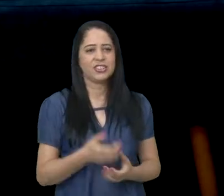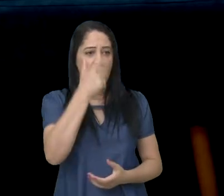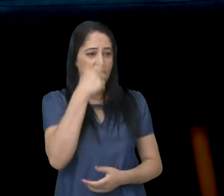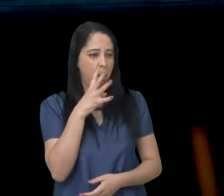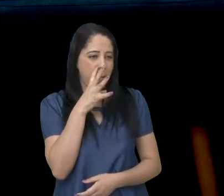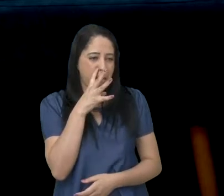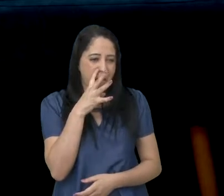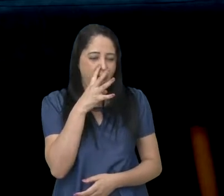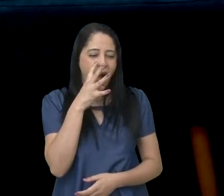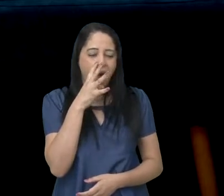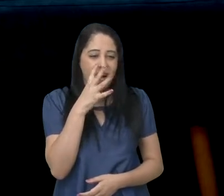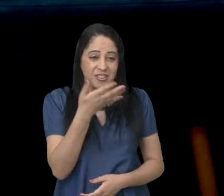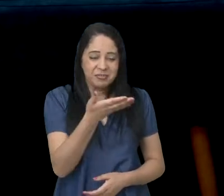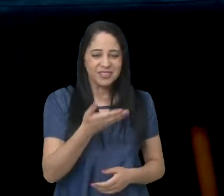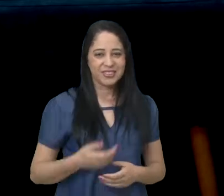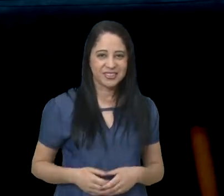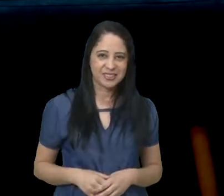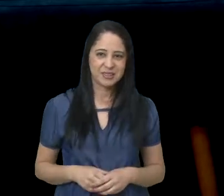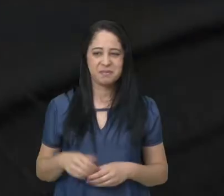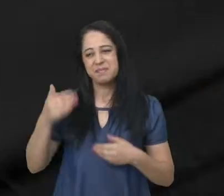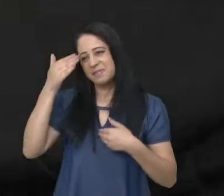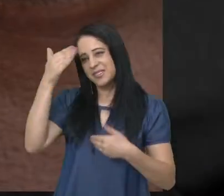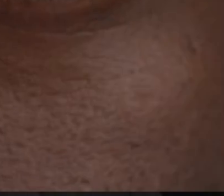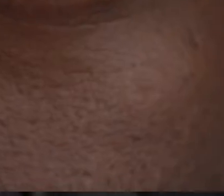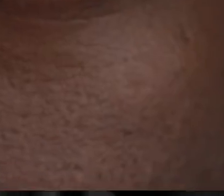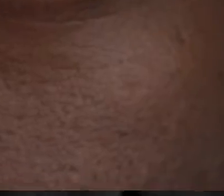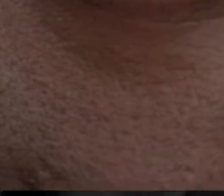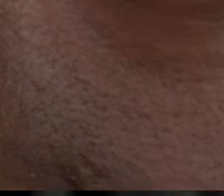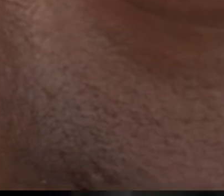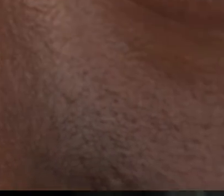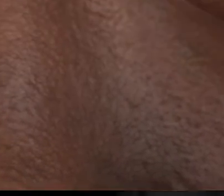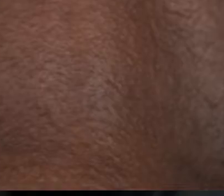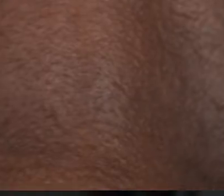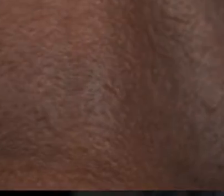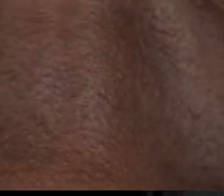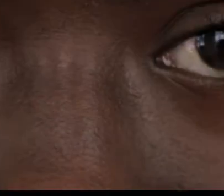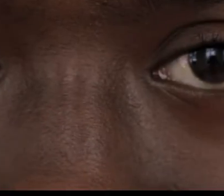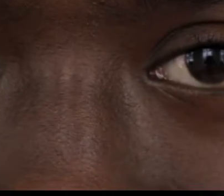que eu admiro muito. Obrigado.